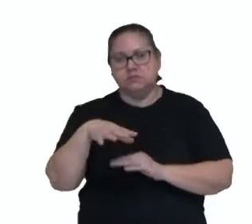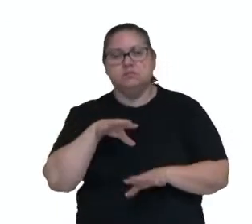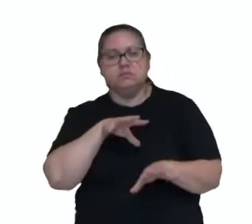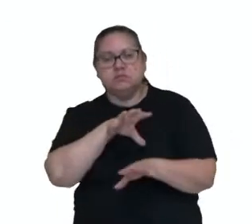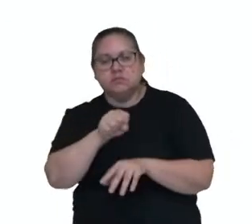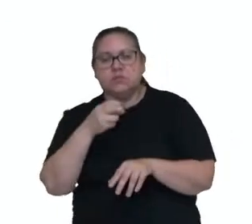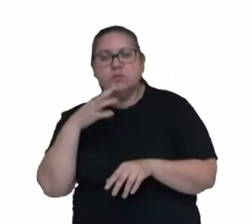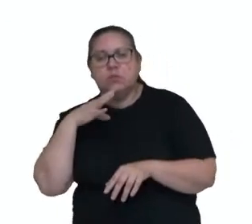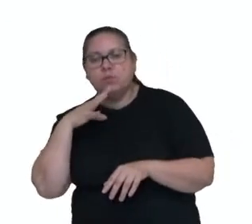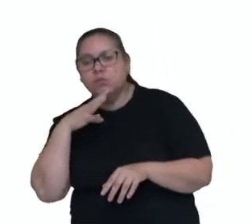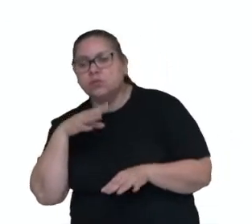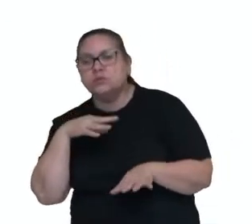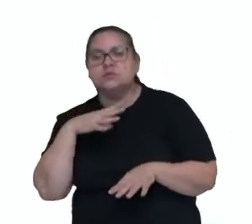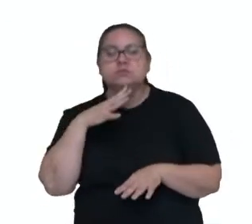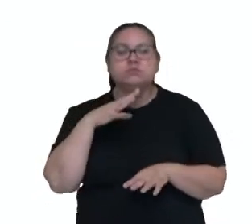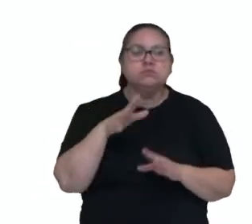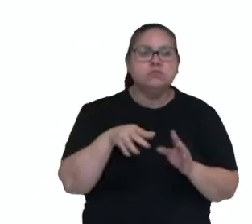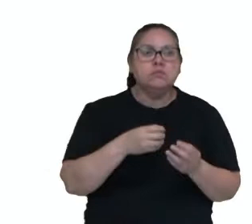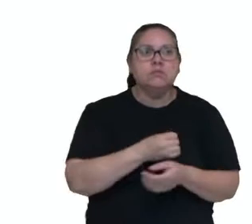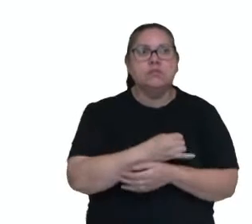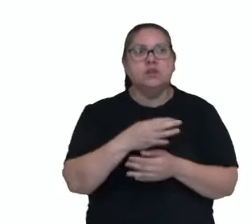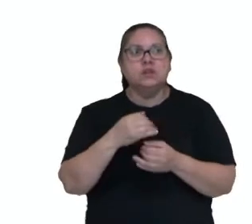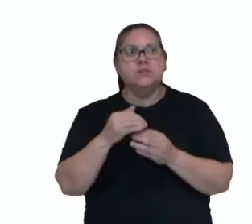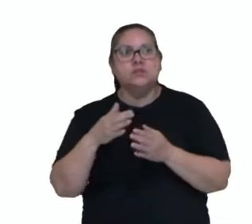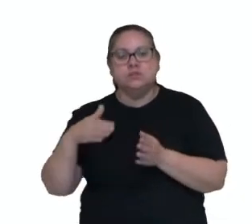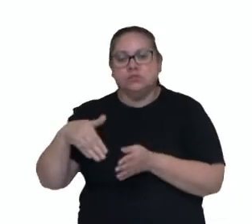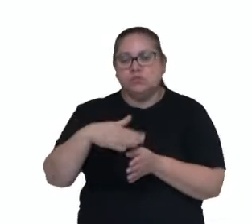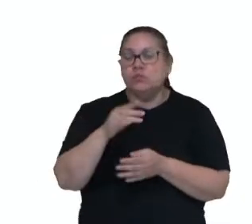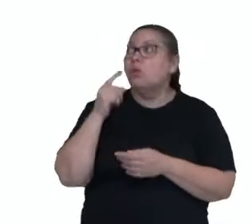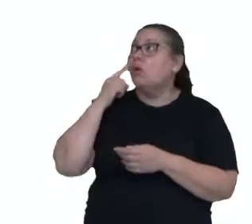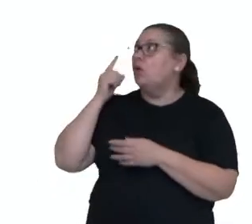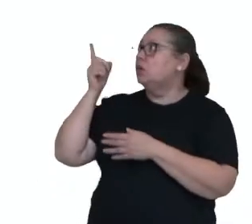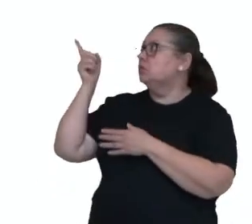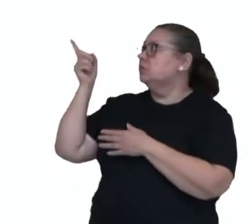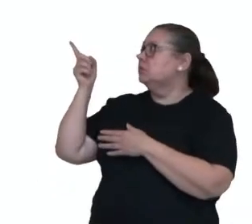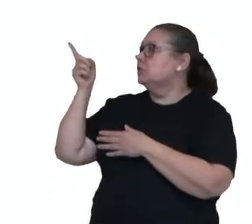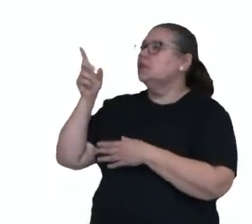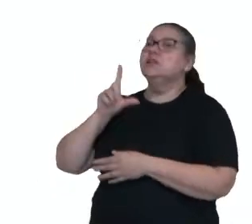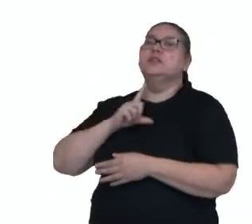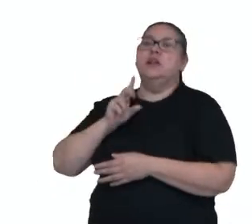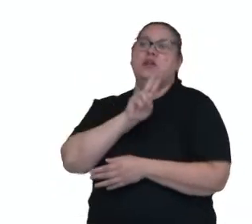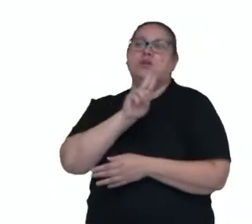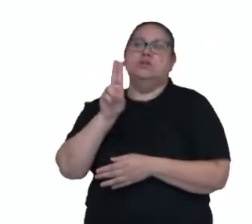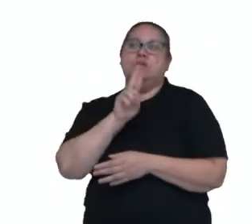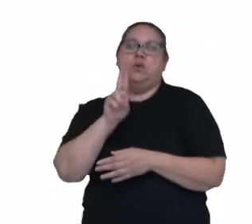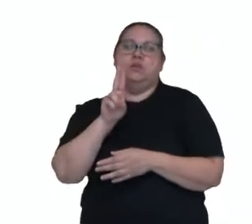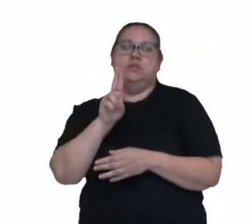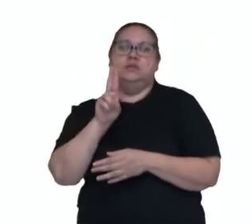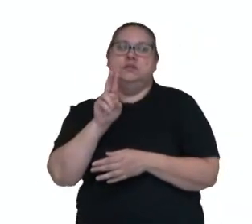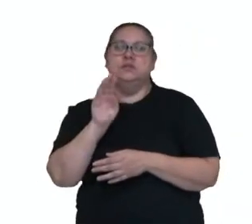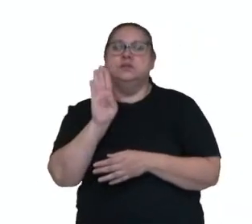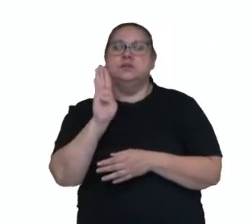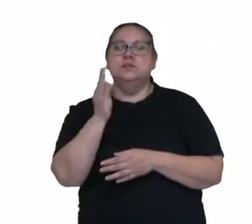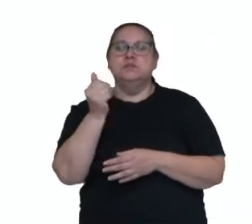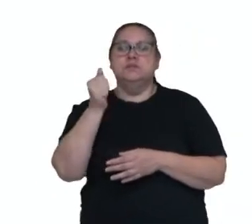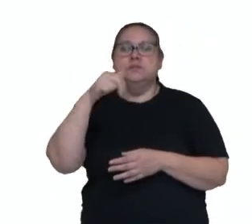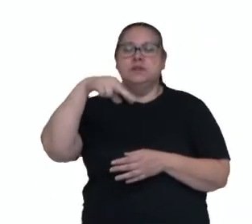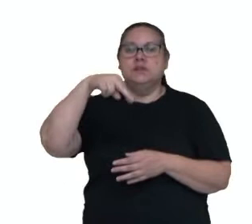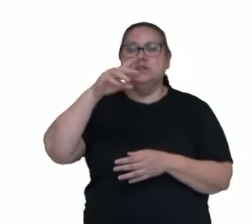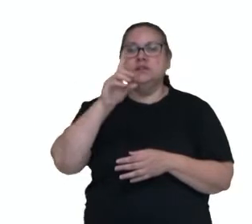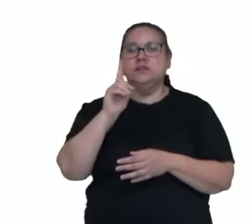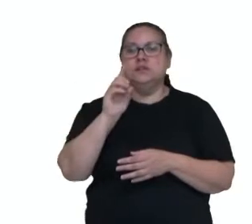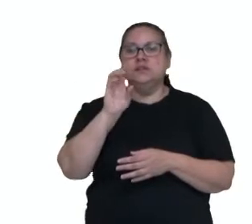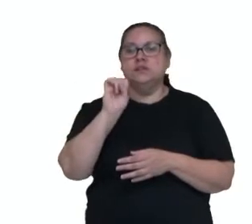o território brasileiro. Várias rodovias no Brasil, como a Raposo Tavares, levam o nome de bandeirantes, geralmente